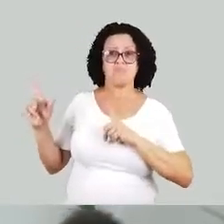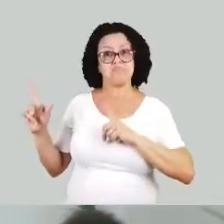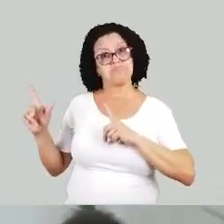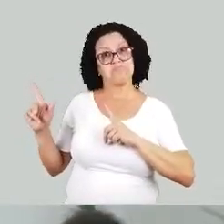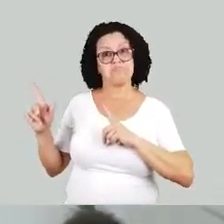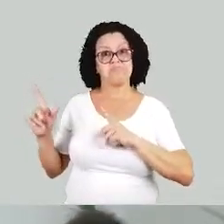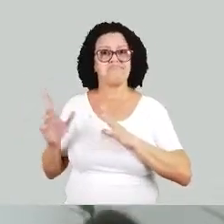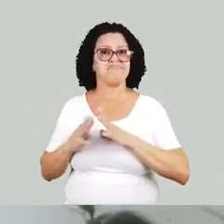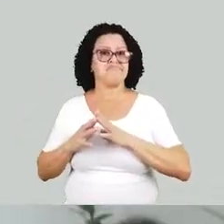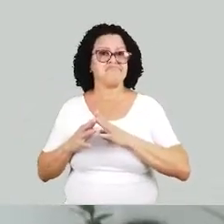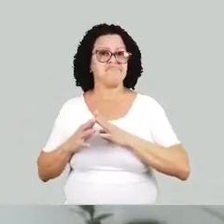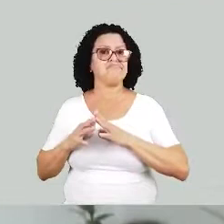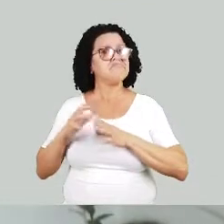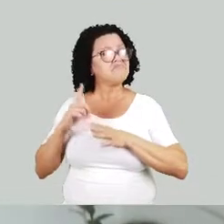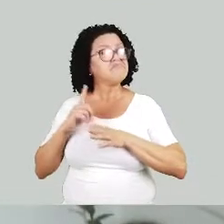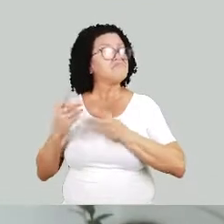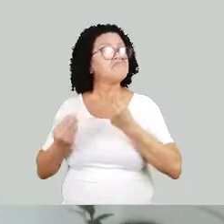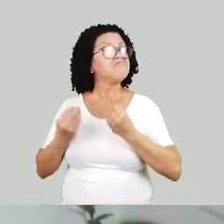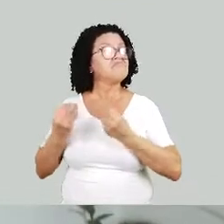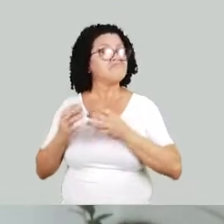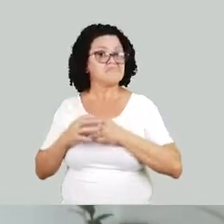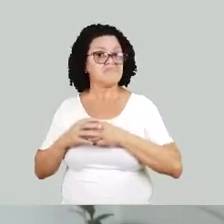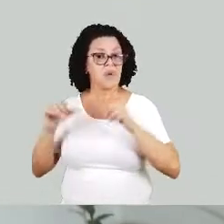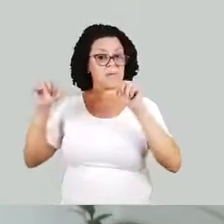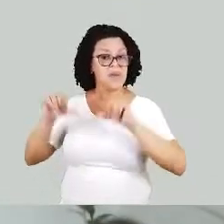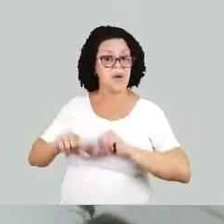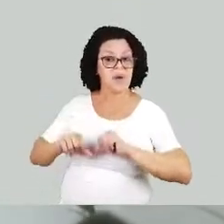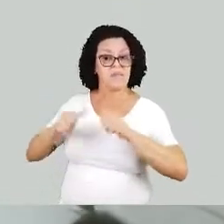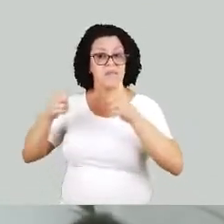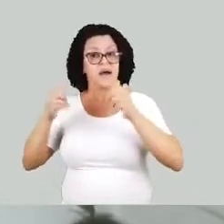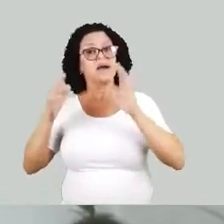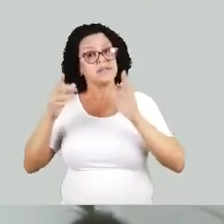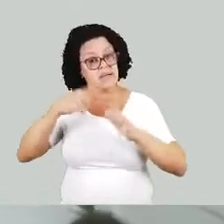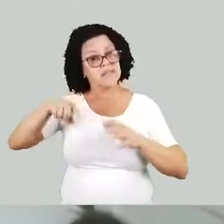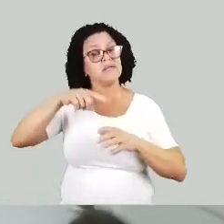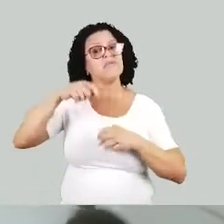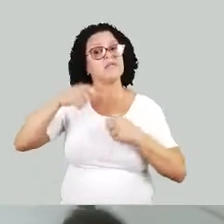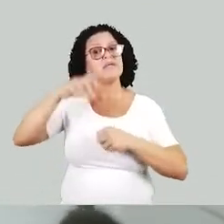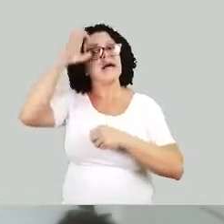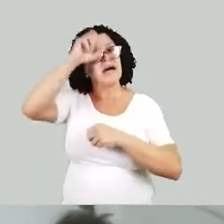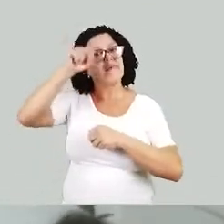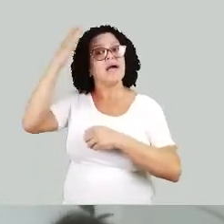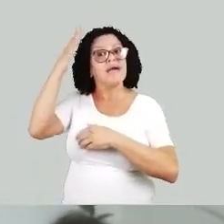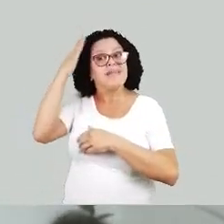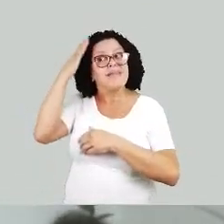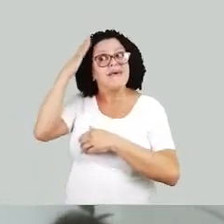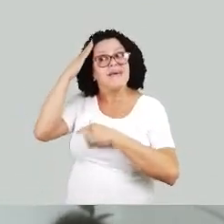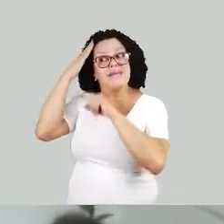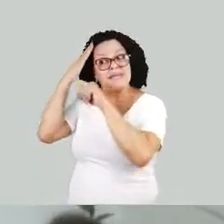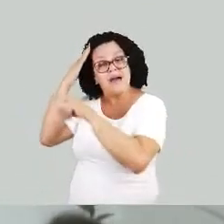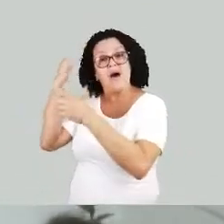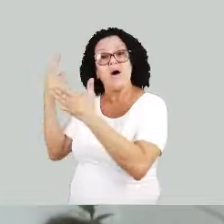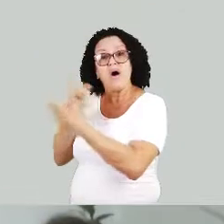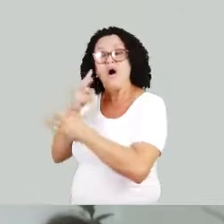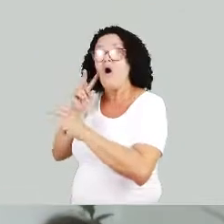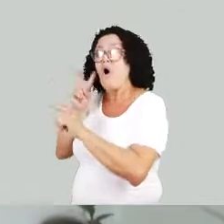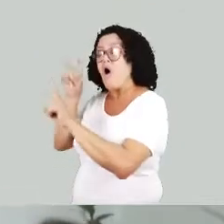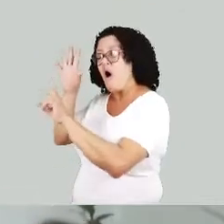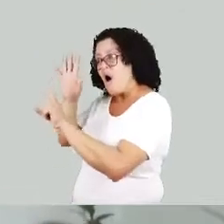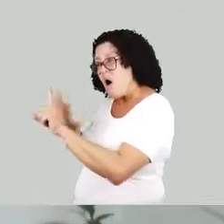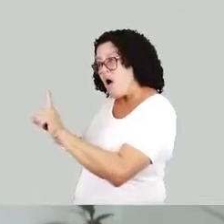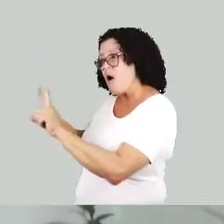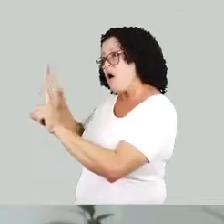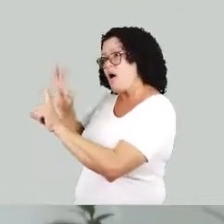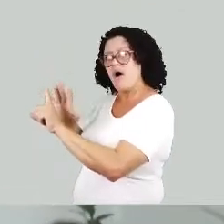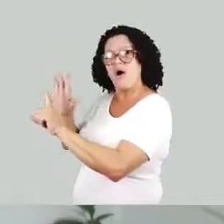ele fez? Será que não teria sido pior? Então a gente tem que aprender a compreender e olhar outro